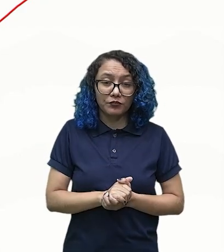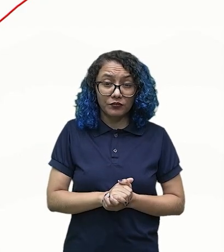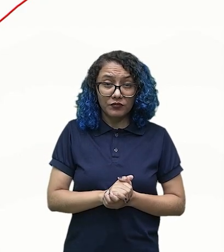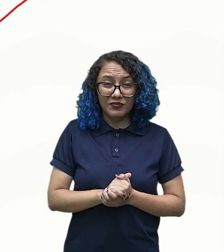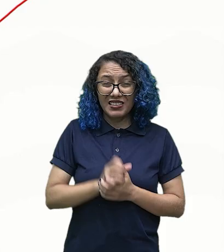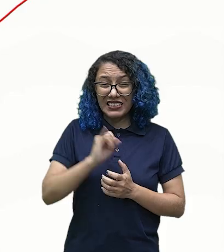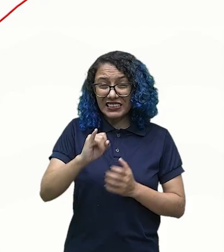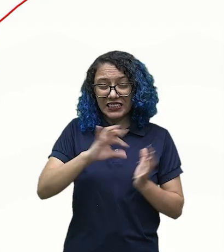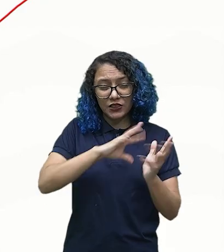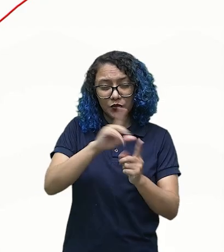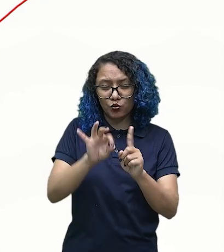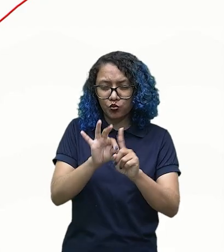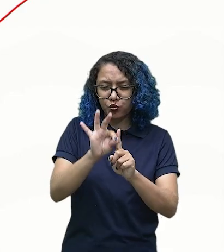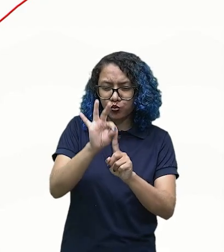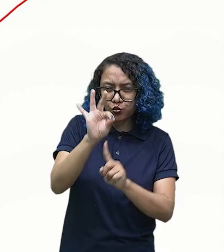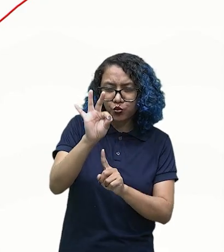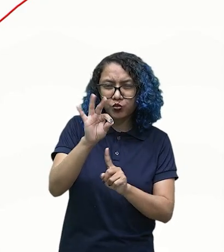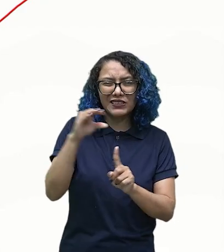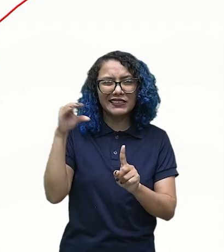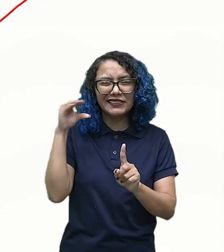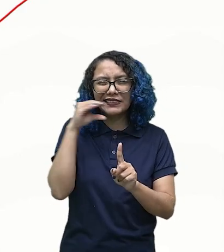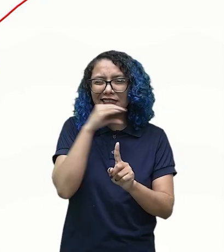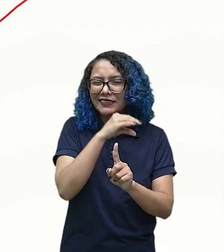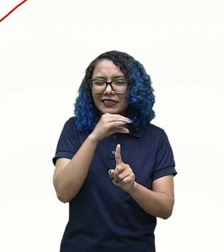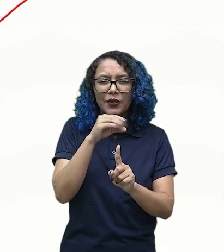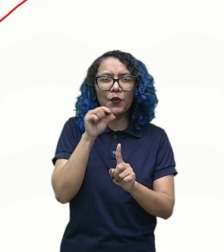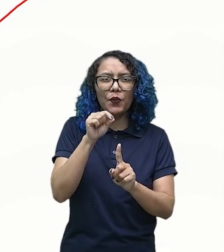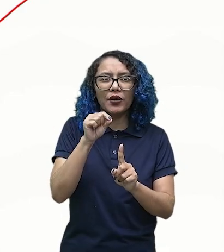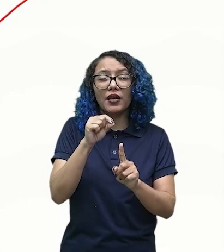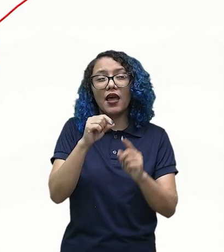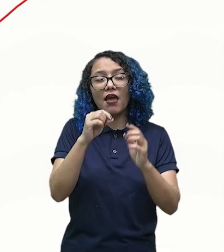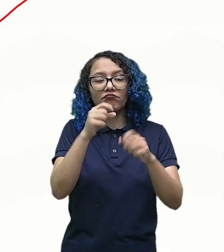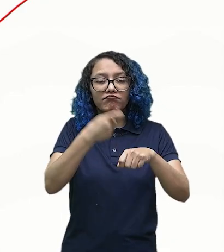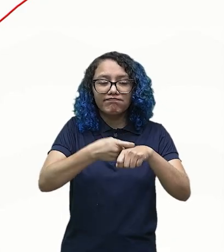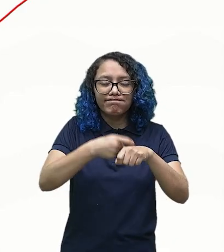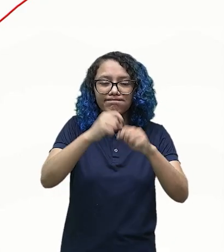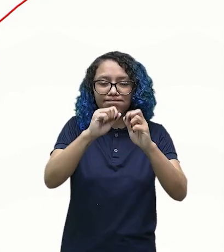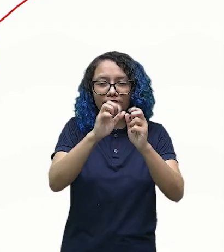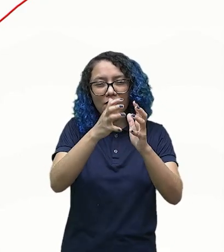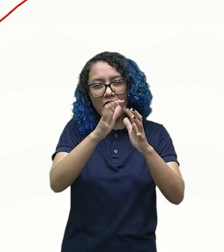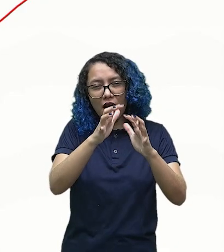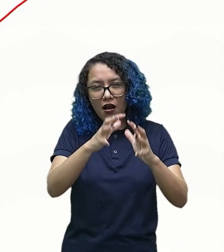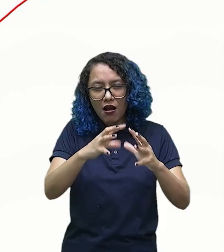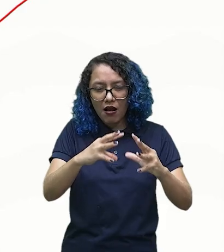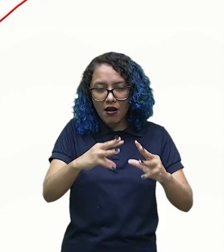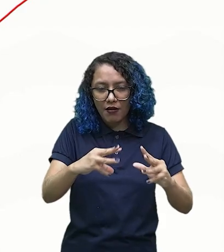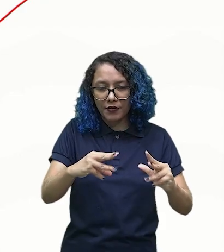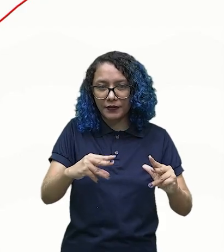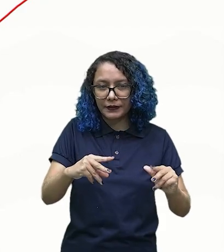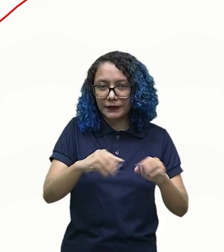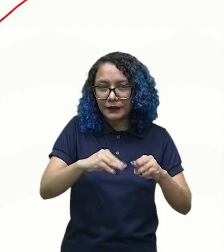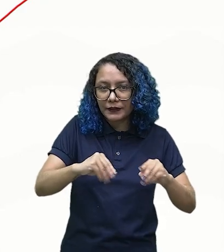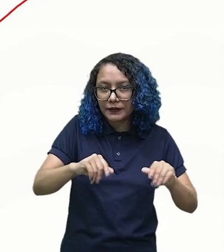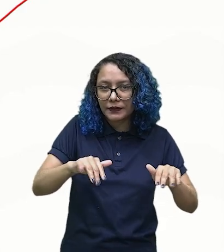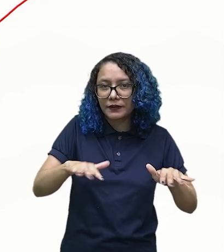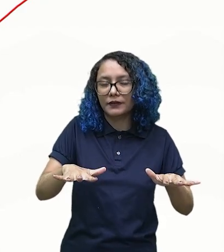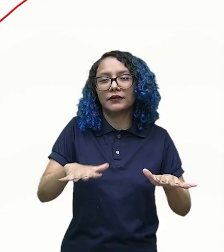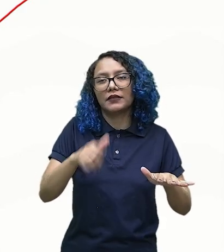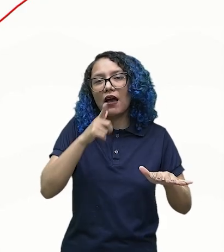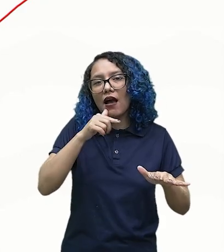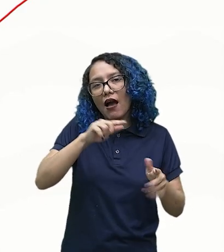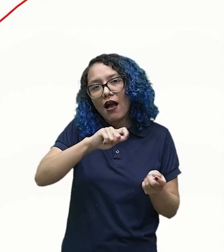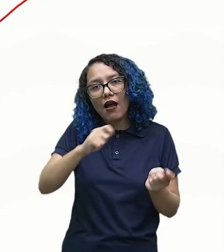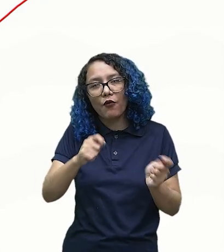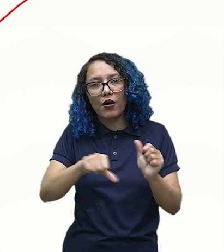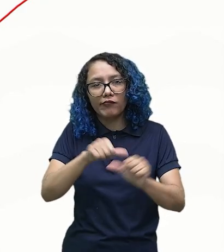de maneira geral, o que está ocorrendo é um derretimento dessa água armazenada na forma das geleiras, e que